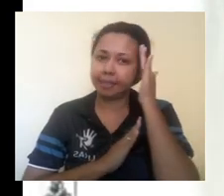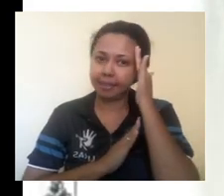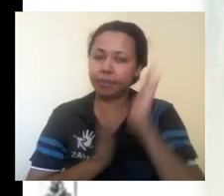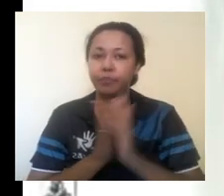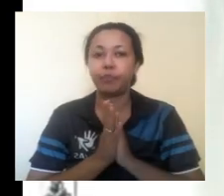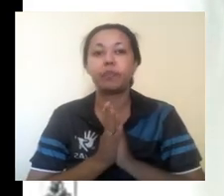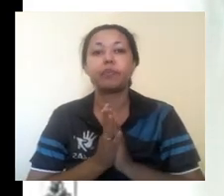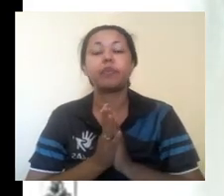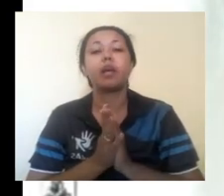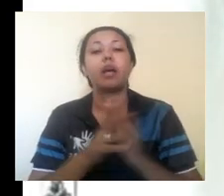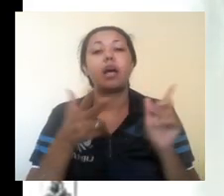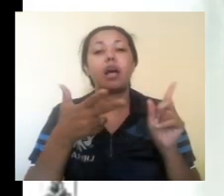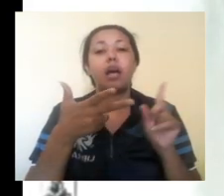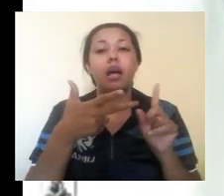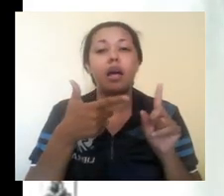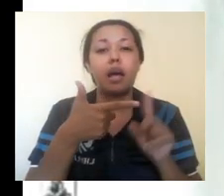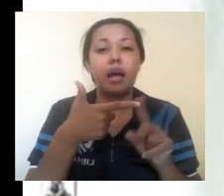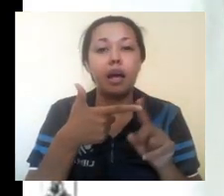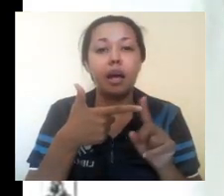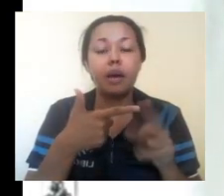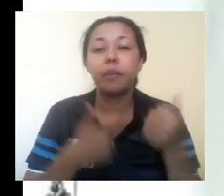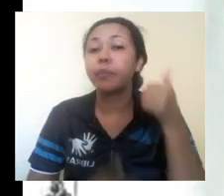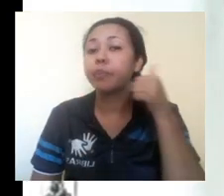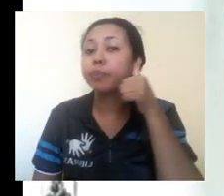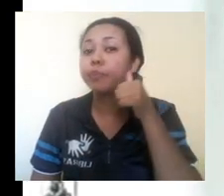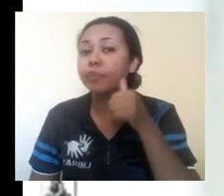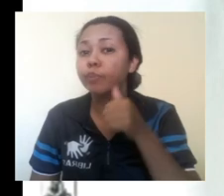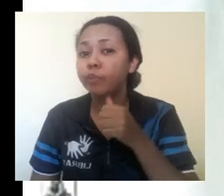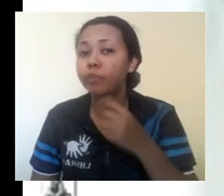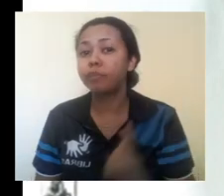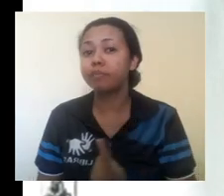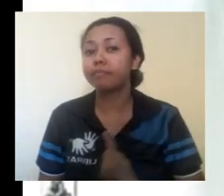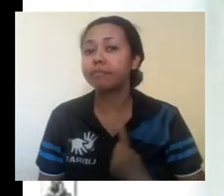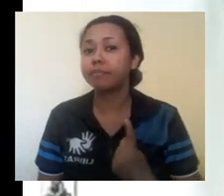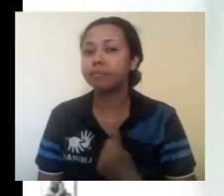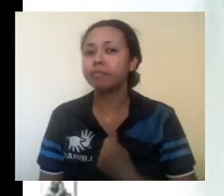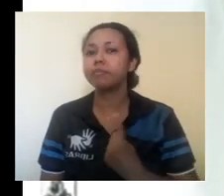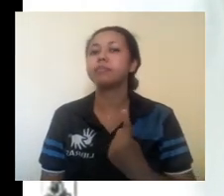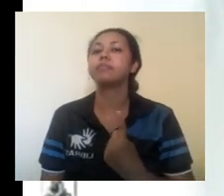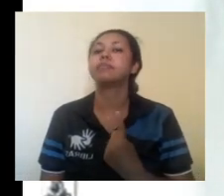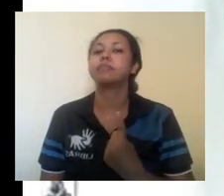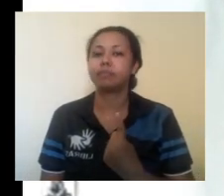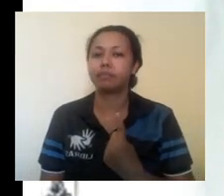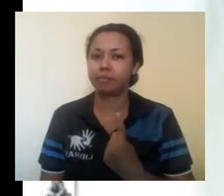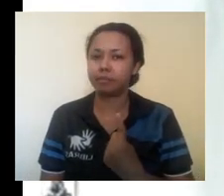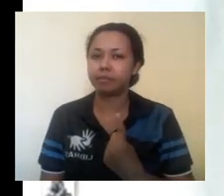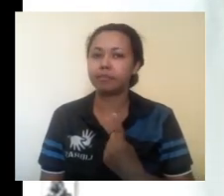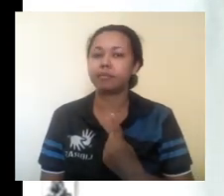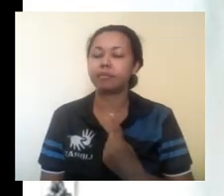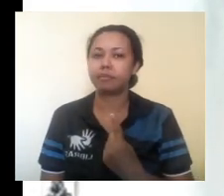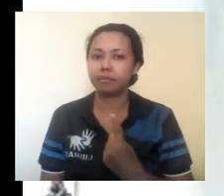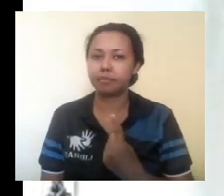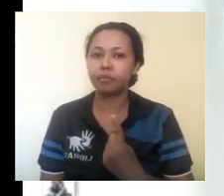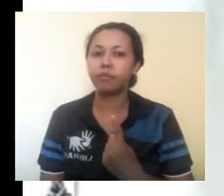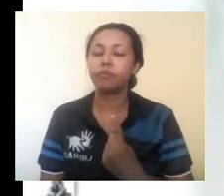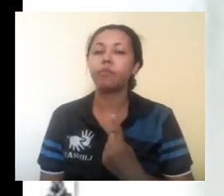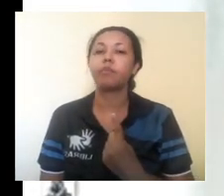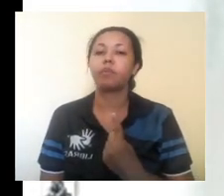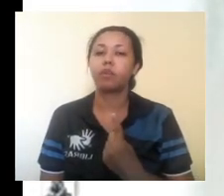Senhor. A Bíblia diz que uma esposa é um presente de Deus. Então, certamente, alguém está orando,